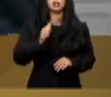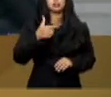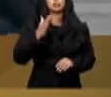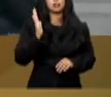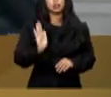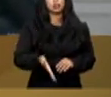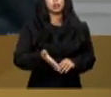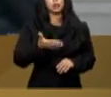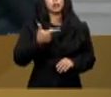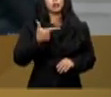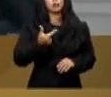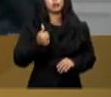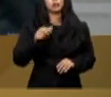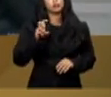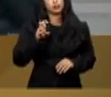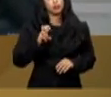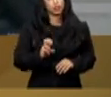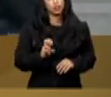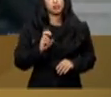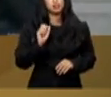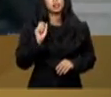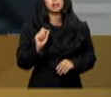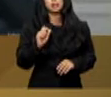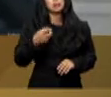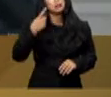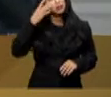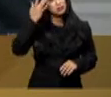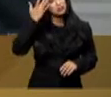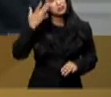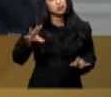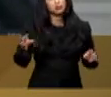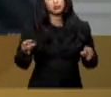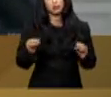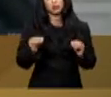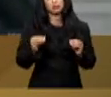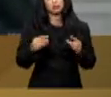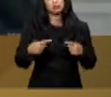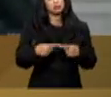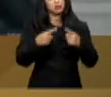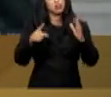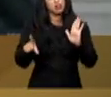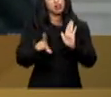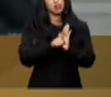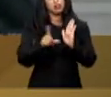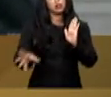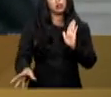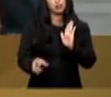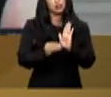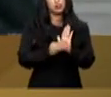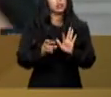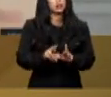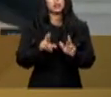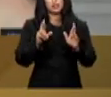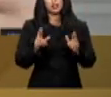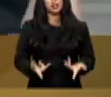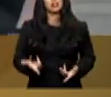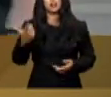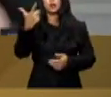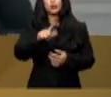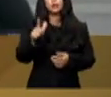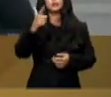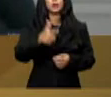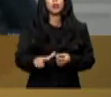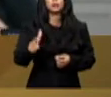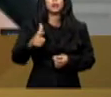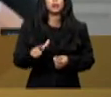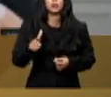tenham usurpado competência reservada à legislação complementar. Muito pelo contrário, são meras repetições